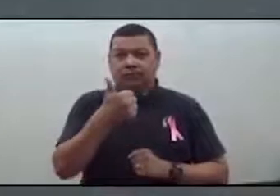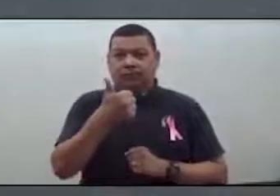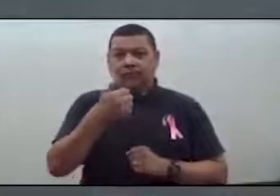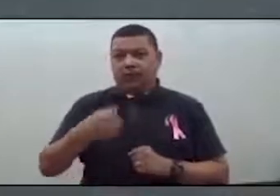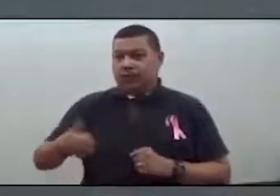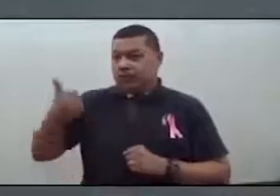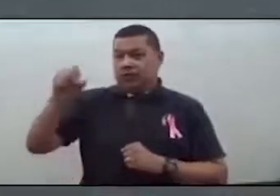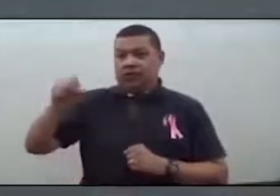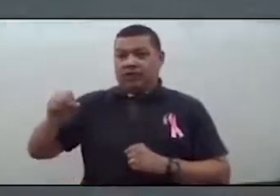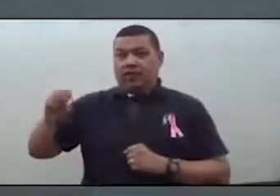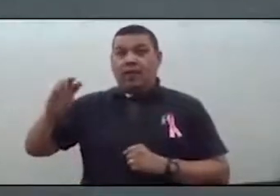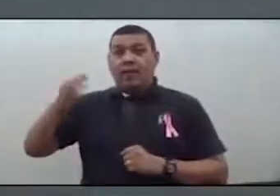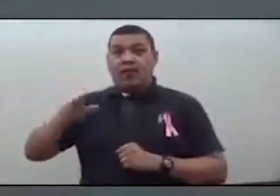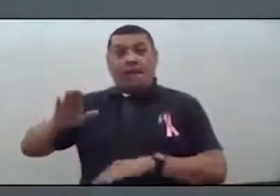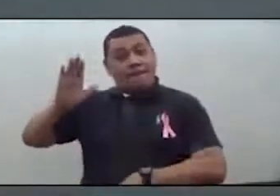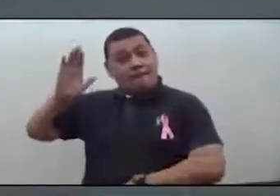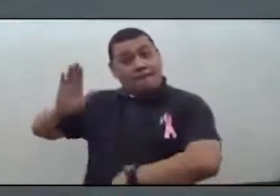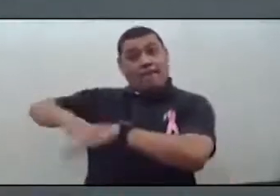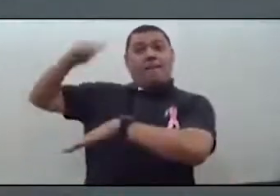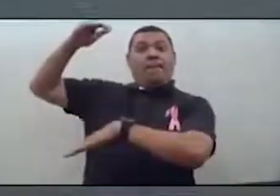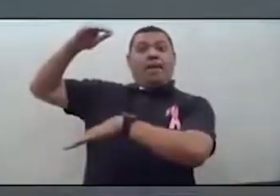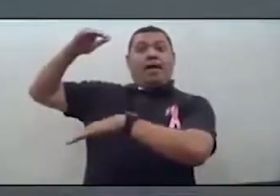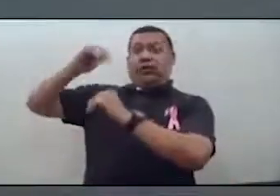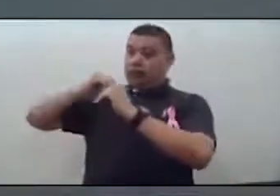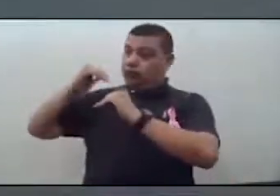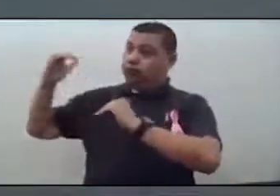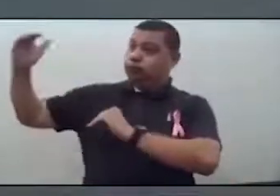R$19 milhões, acima da arrecadação que nós tínhamos de